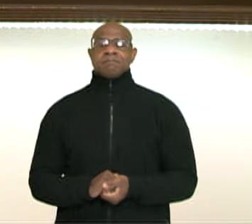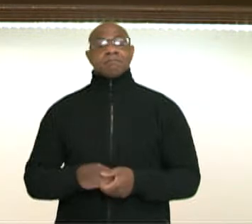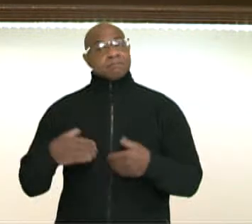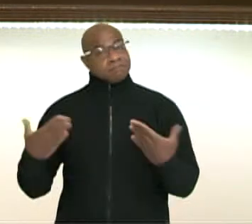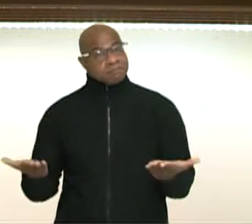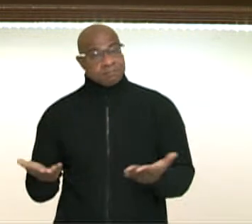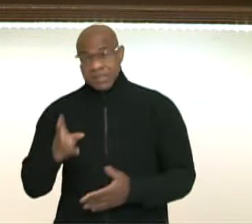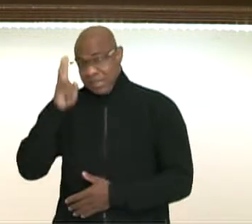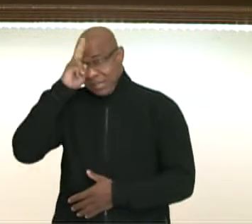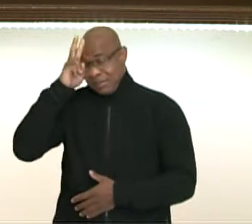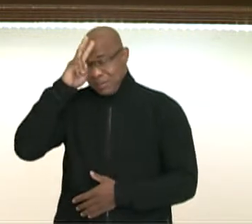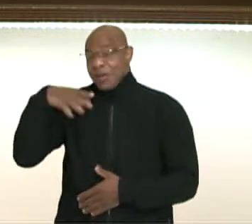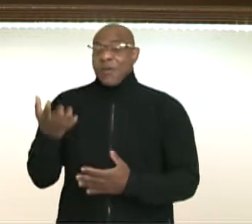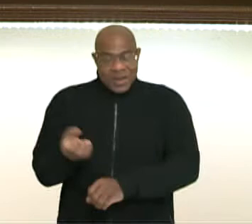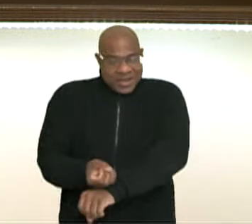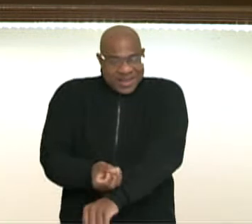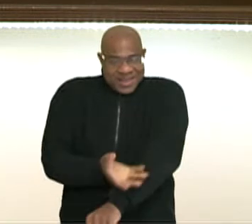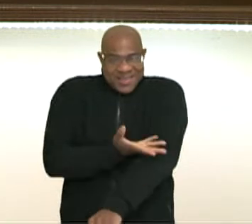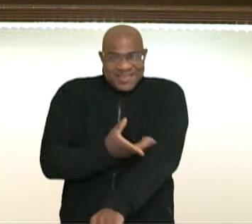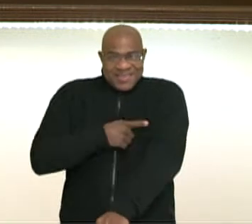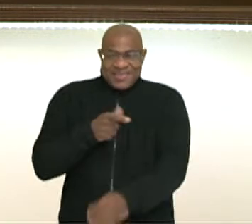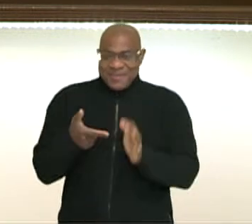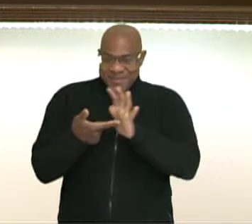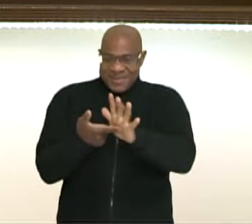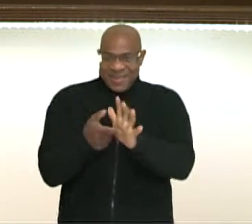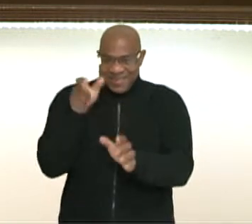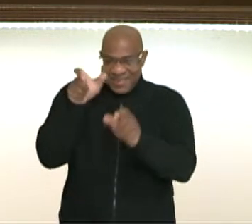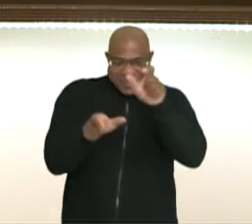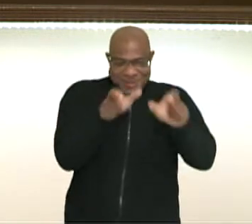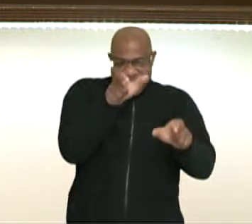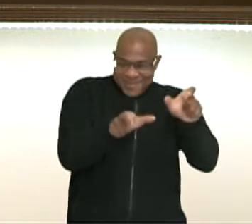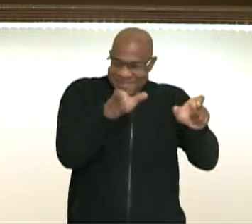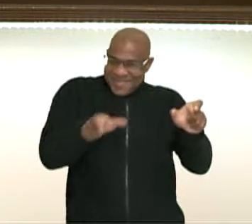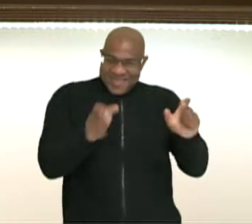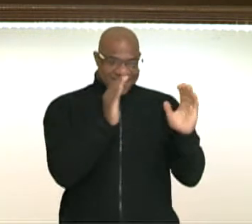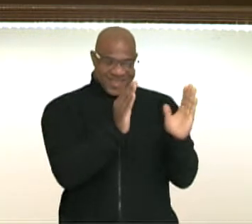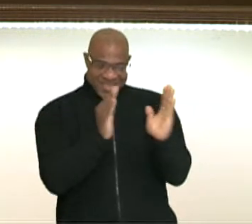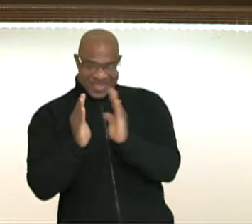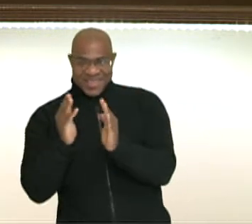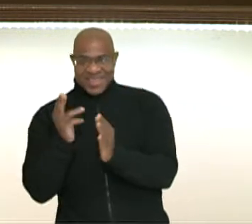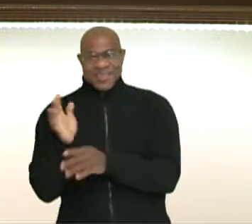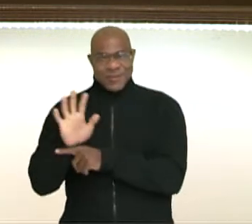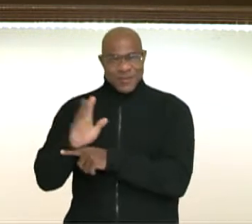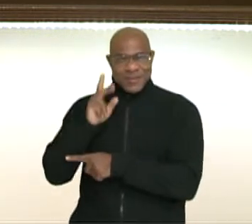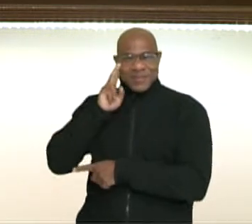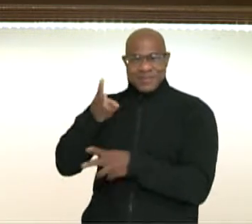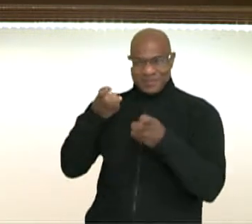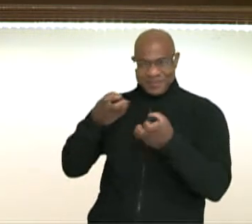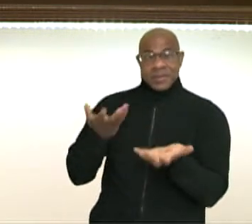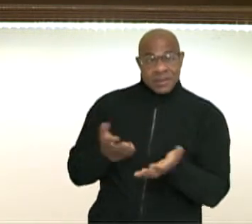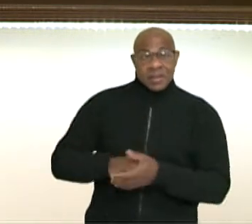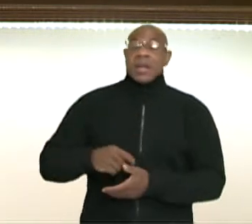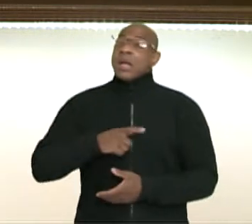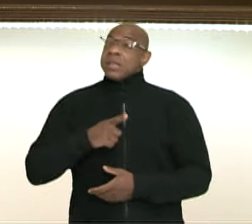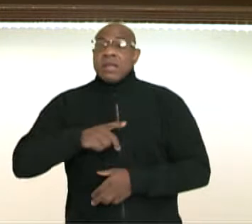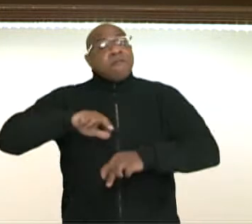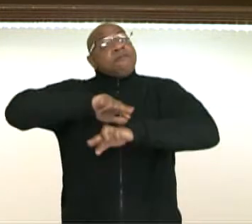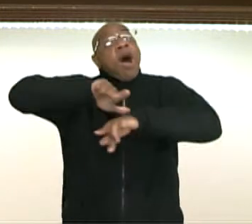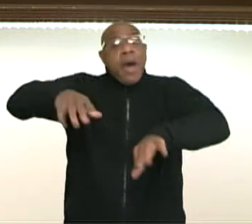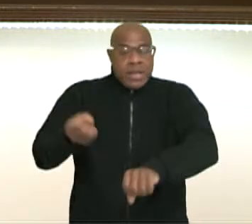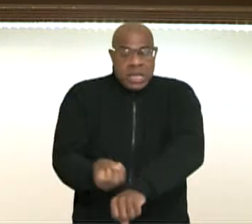E daí, lembrou quais eram as emoções? Porque nós temos muitas emoções dentro da nossa cabeça trabalhando